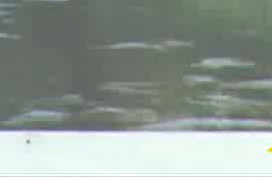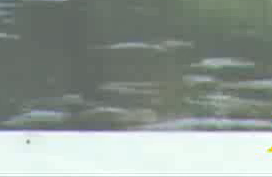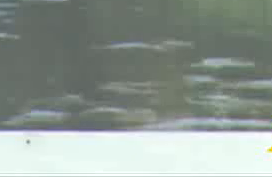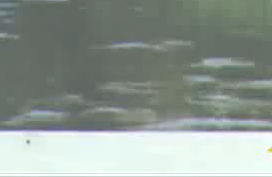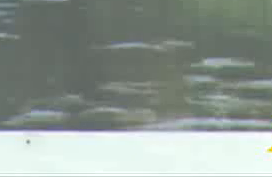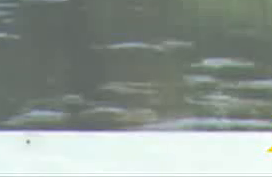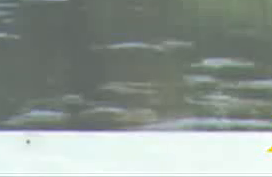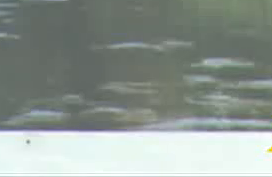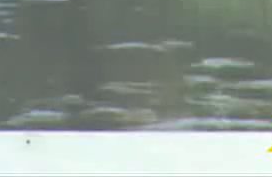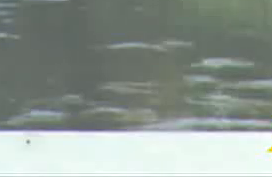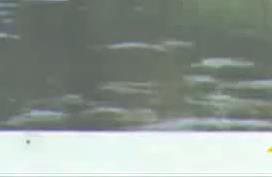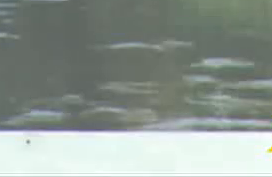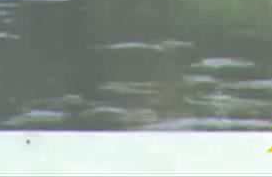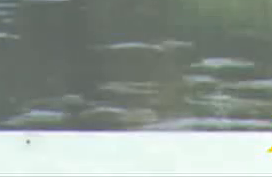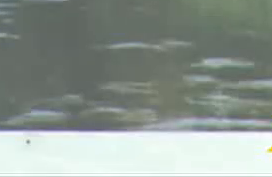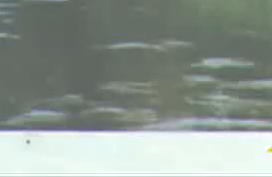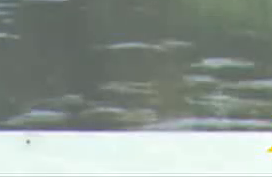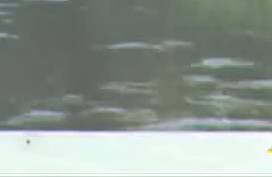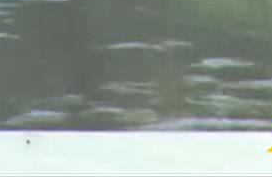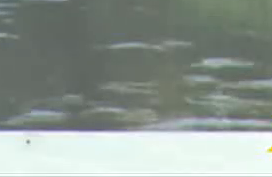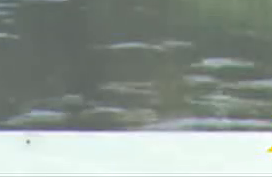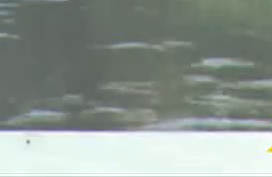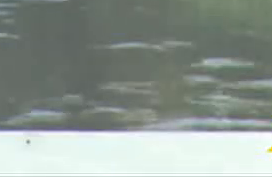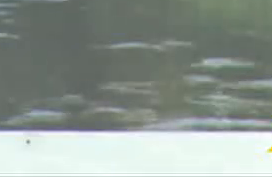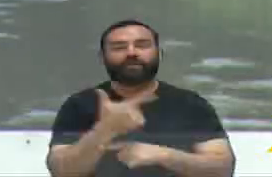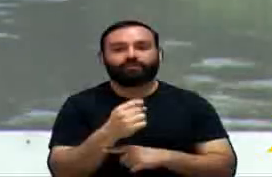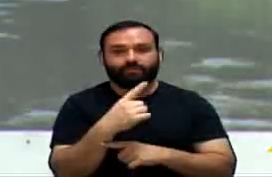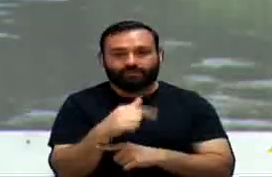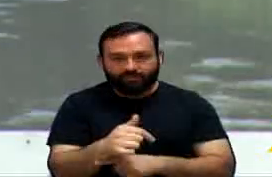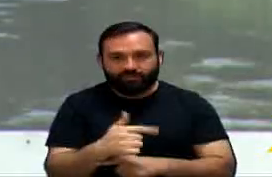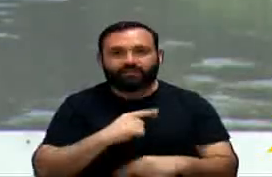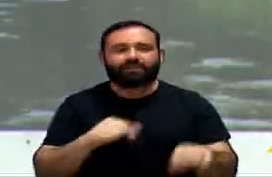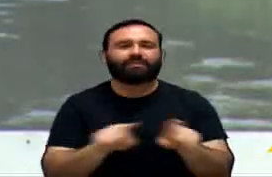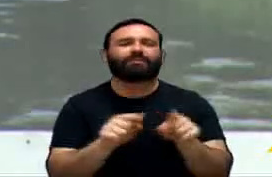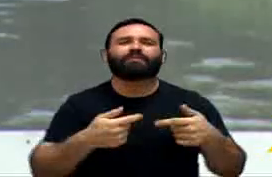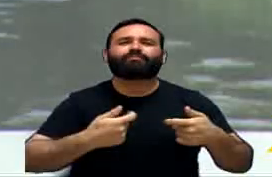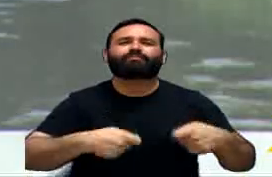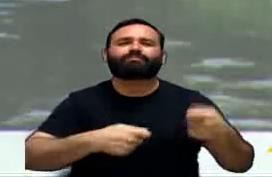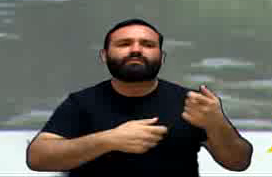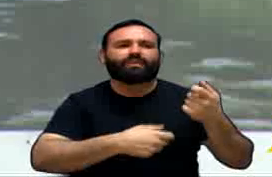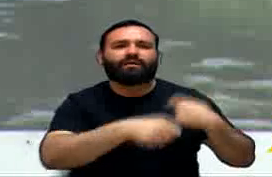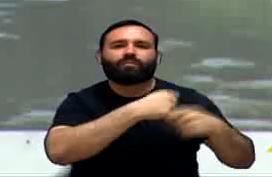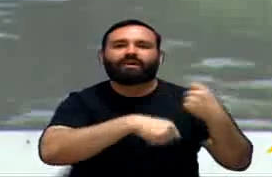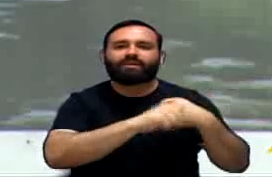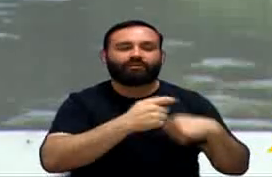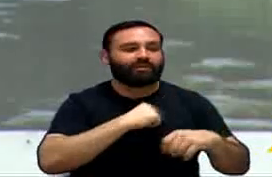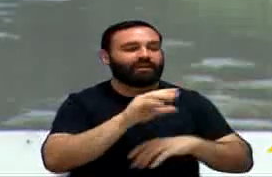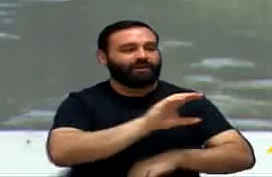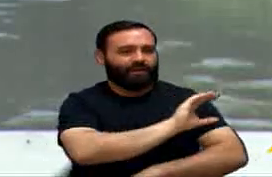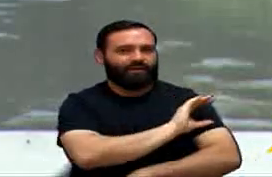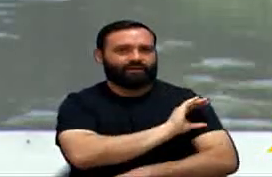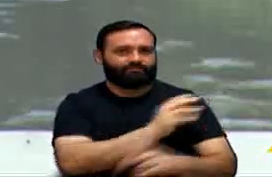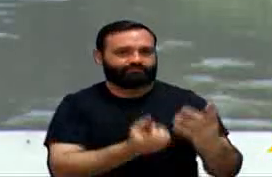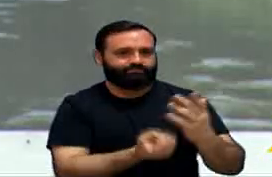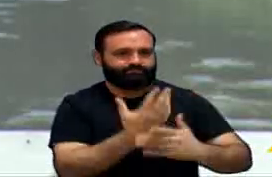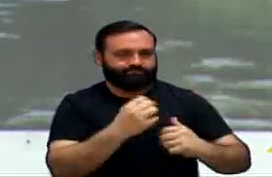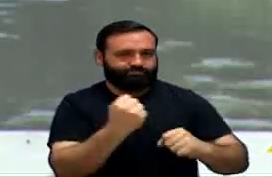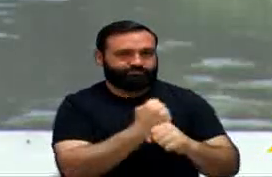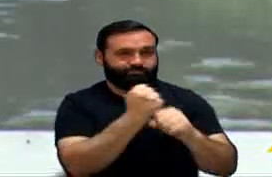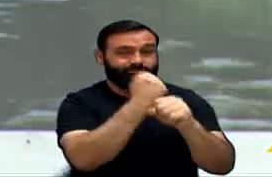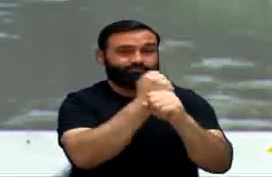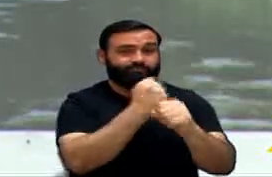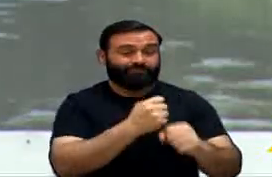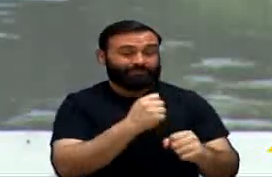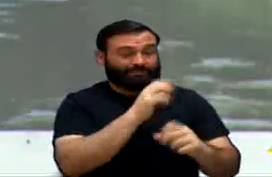do fnd fiscalização minha lá de 2017 que olha precisou ano passado saiu essa creche Olha o tempo para